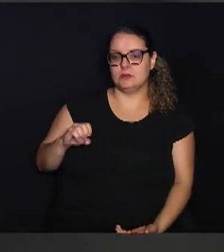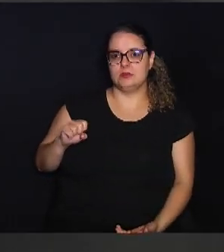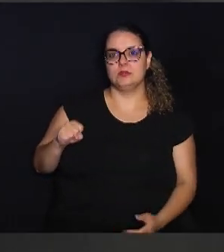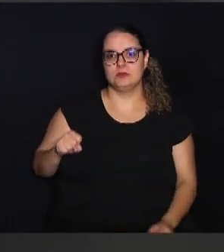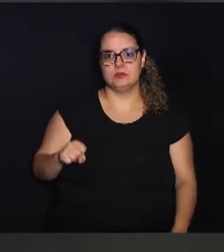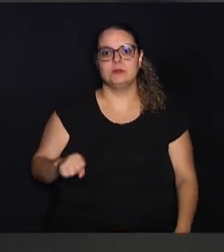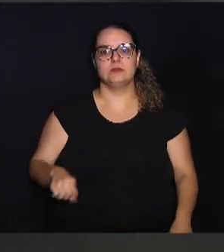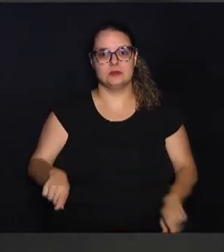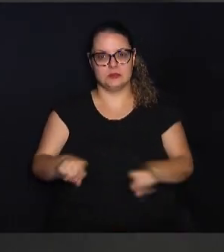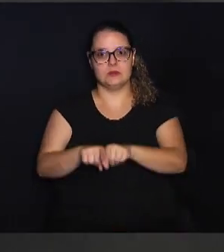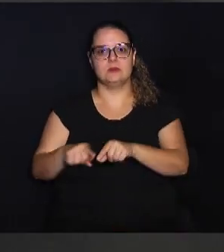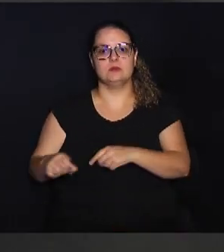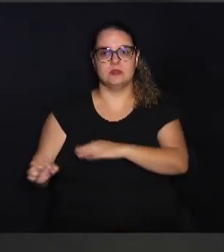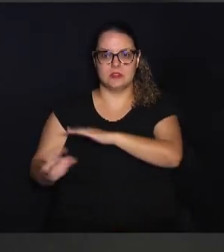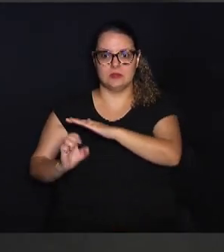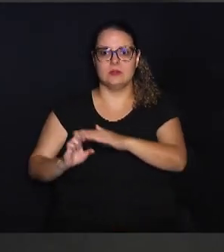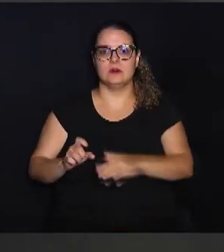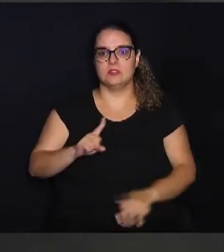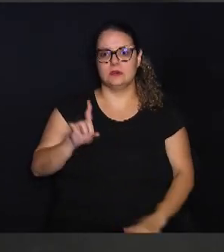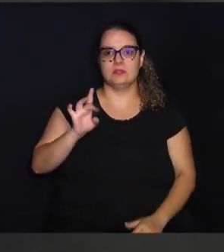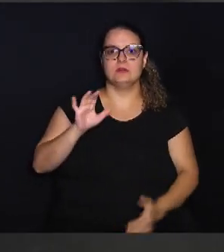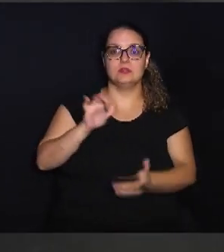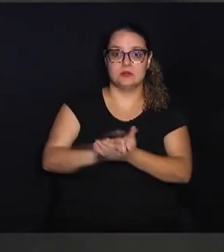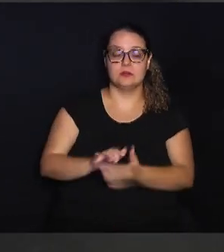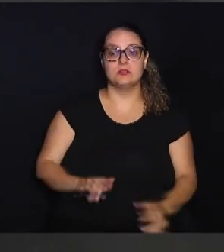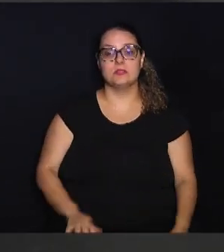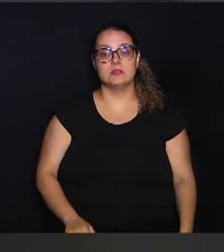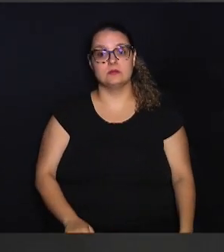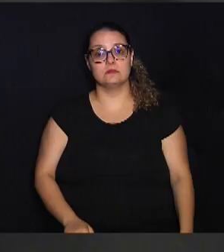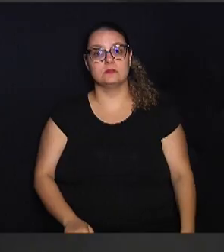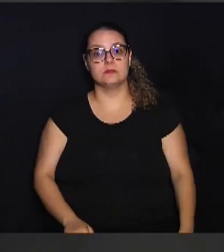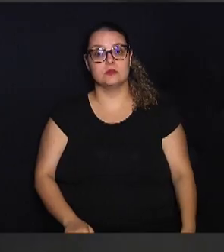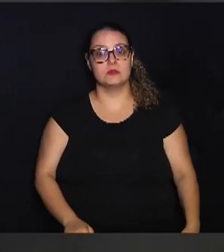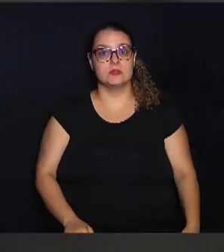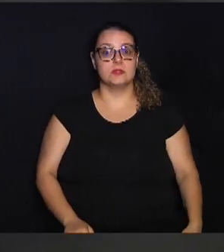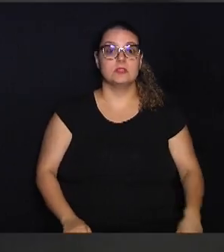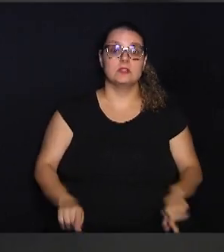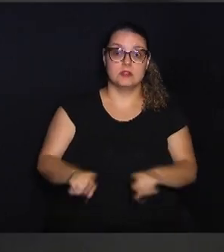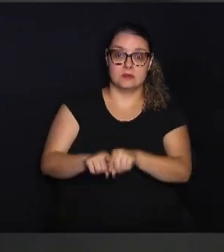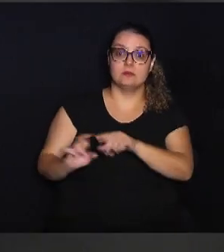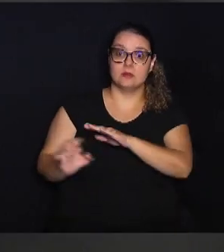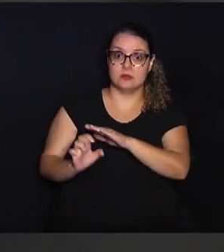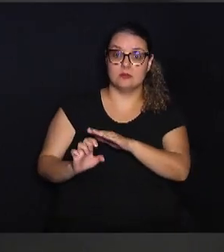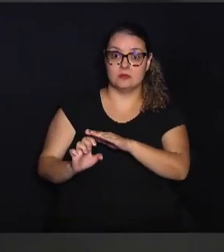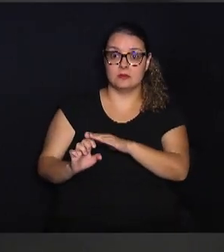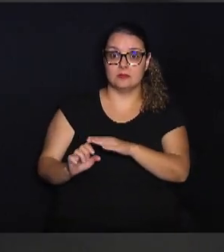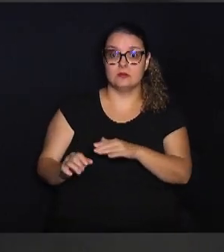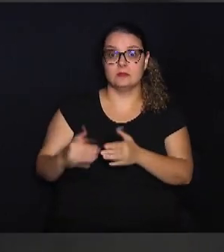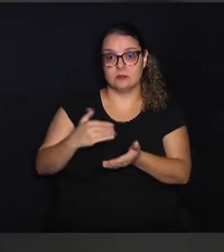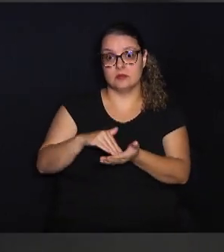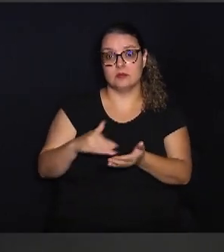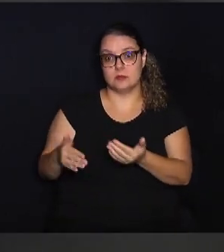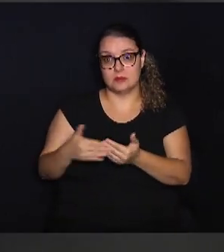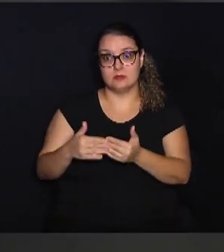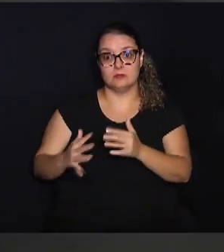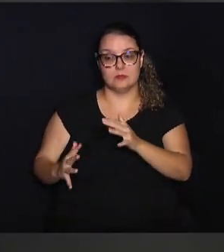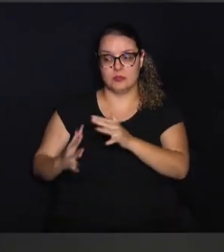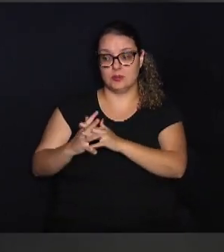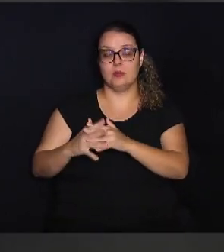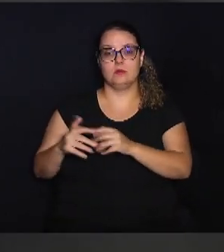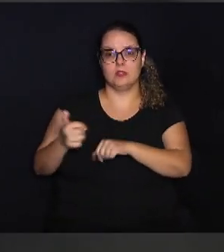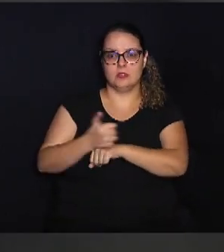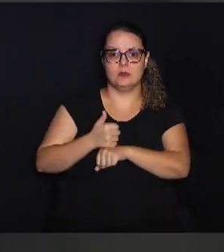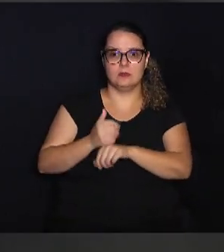nos negócios, na vida toda, não só no casamento. E, inclusive, negócio esse que eu tranquei meu escritório no auge da carreira para me dedicar